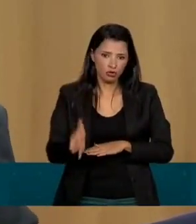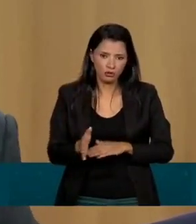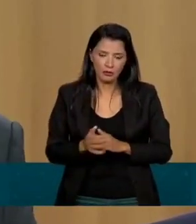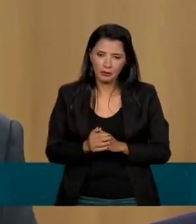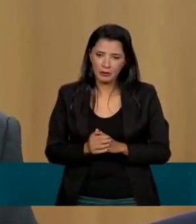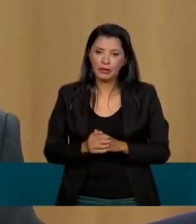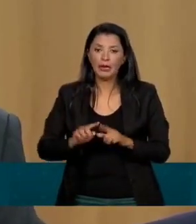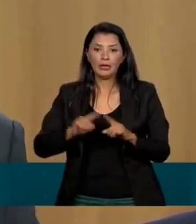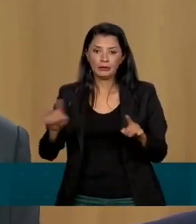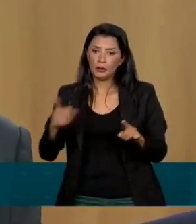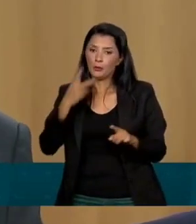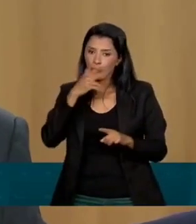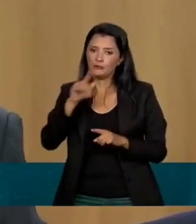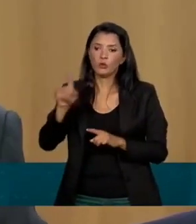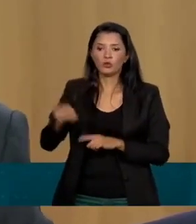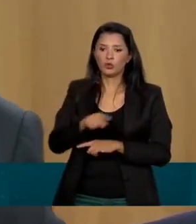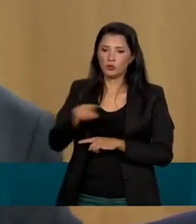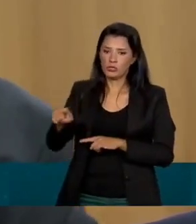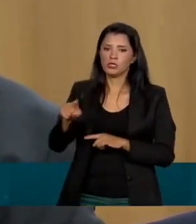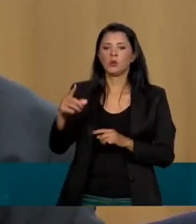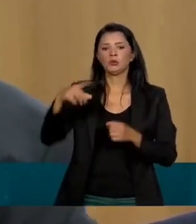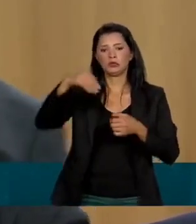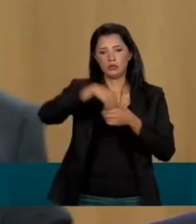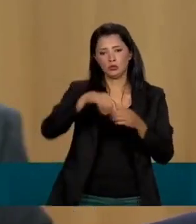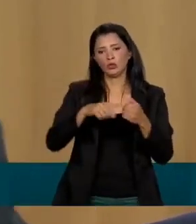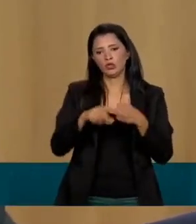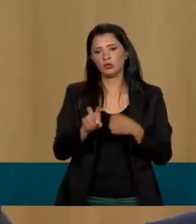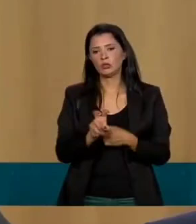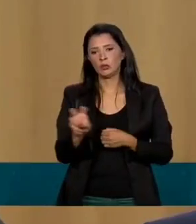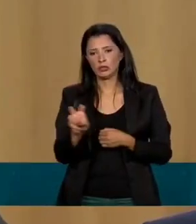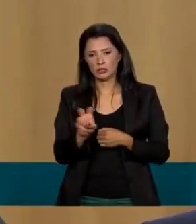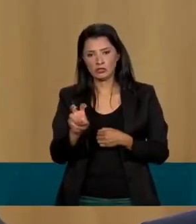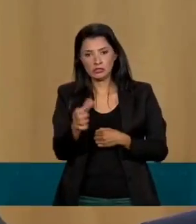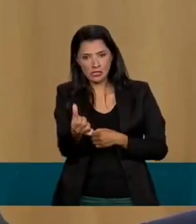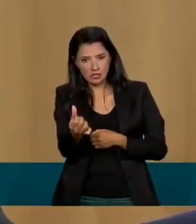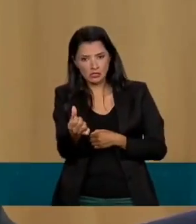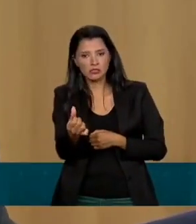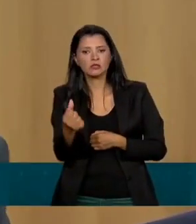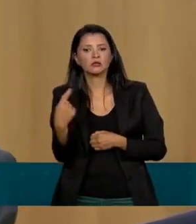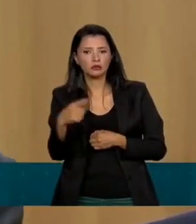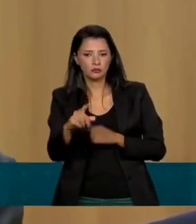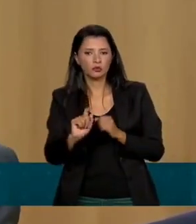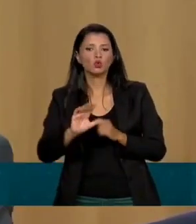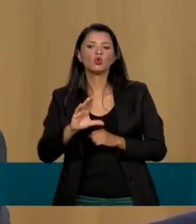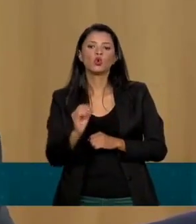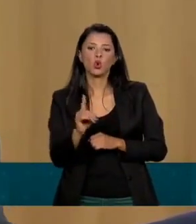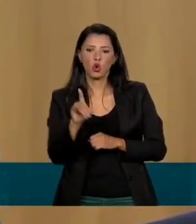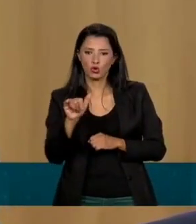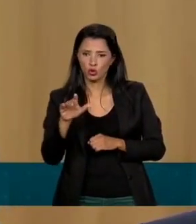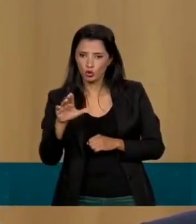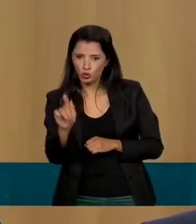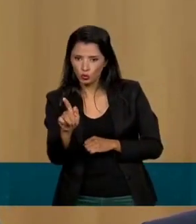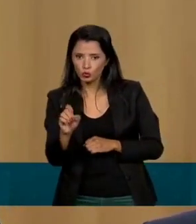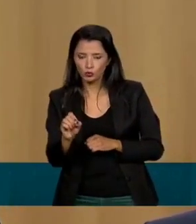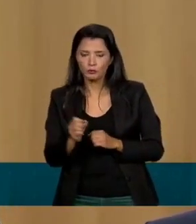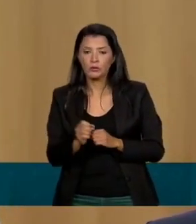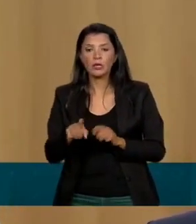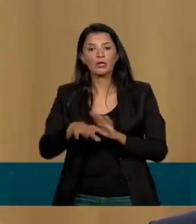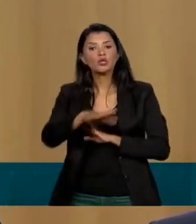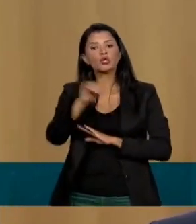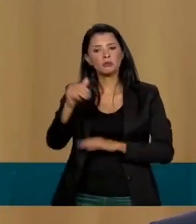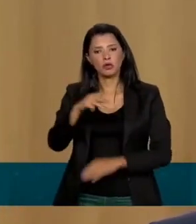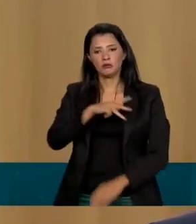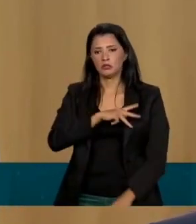Por isso que nós falamos em suspensão, que está lá no artigo 56 do Código de Defesa do Consumidor. E, ao mesmo tempo, acionar o Ministério